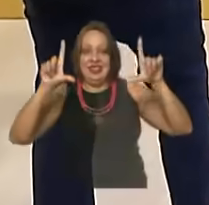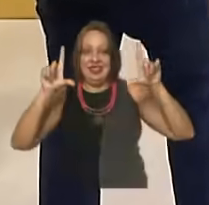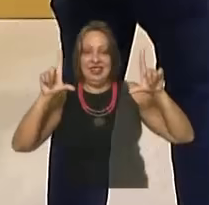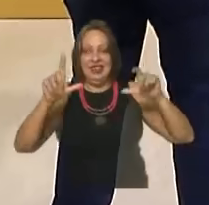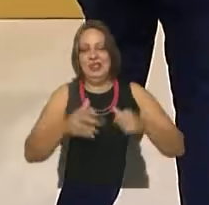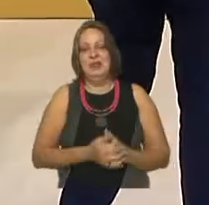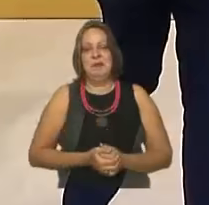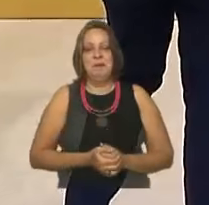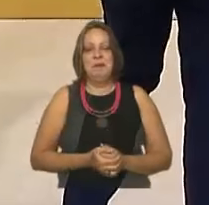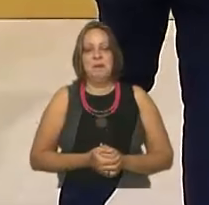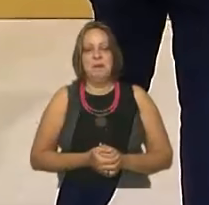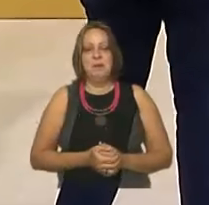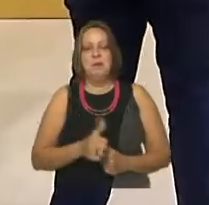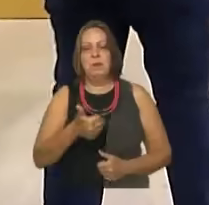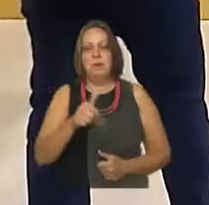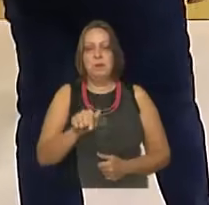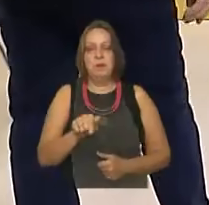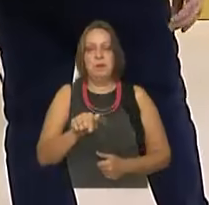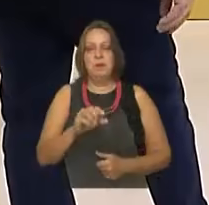chegando mais um contemplado